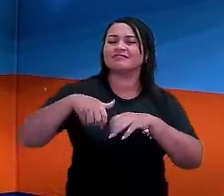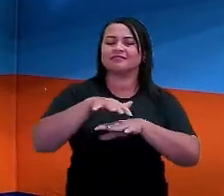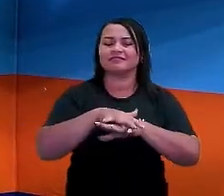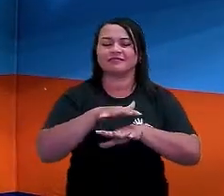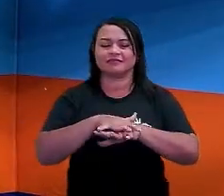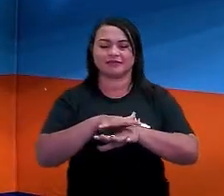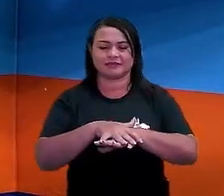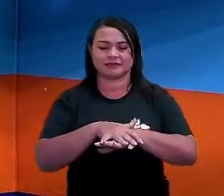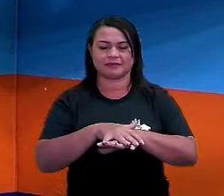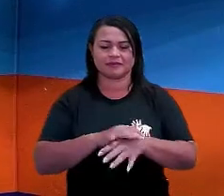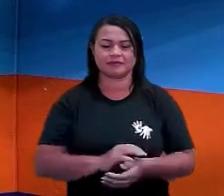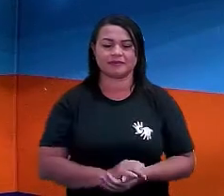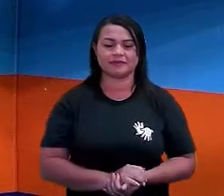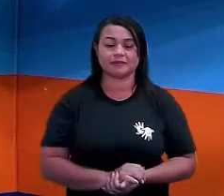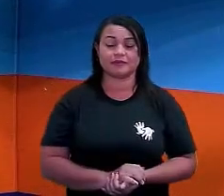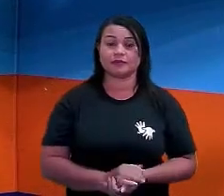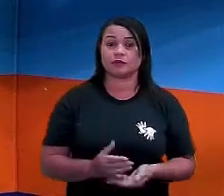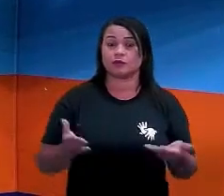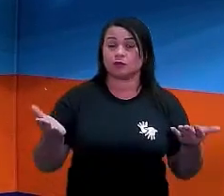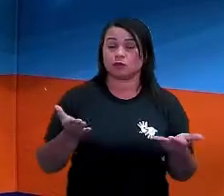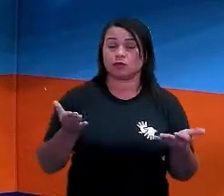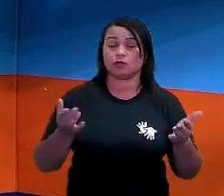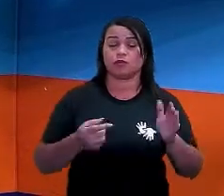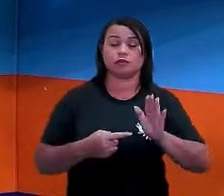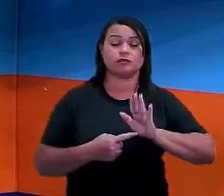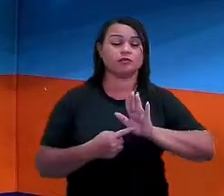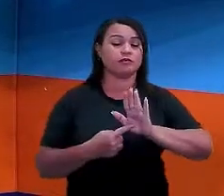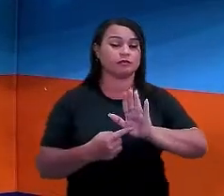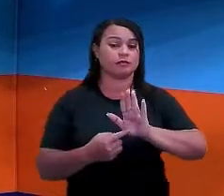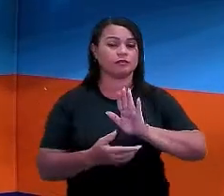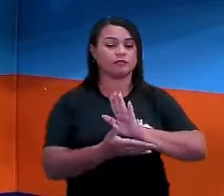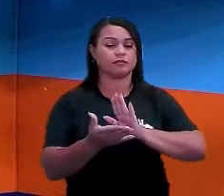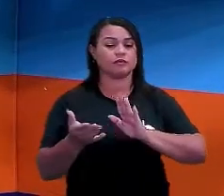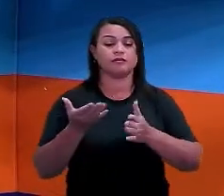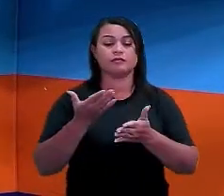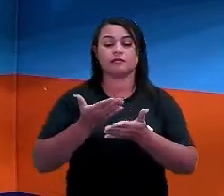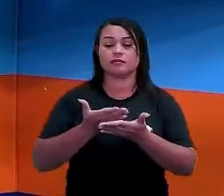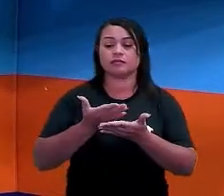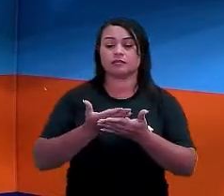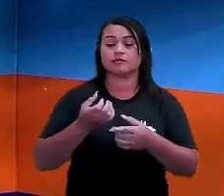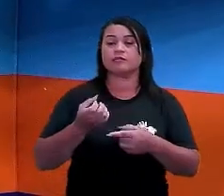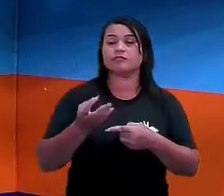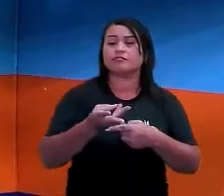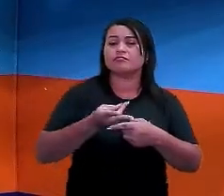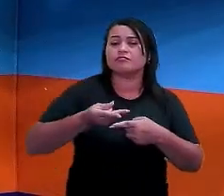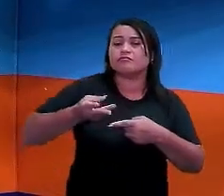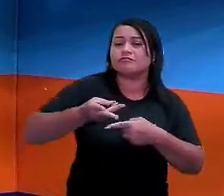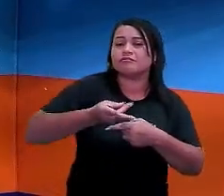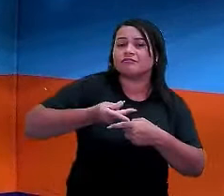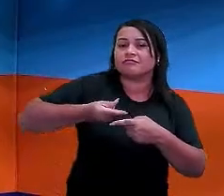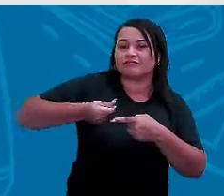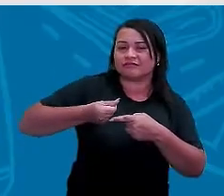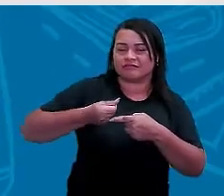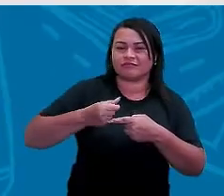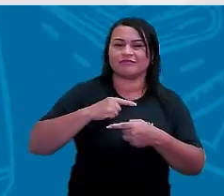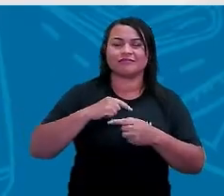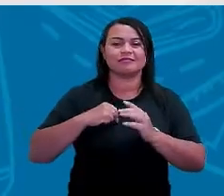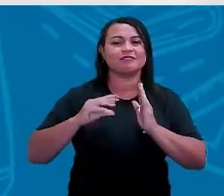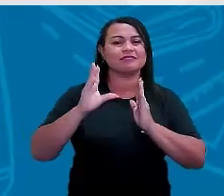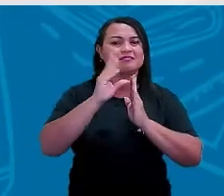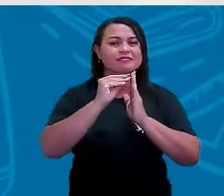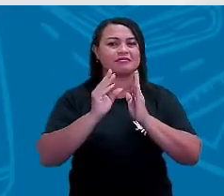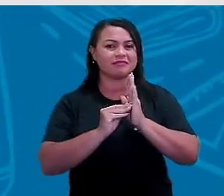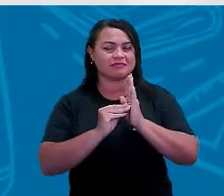da matemática. Hoje eu trago para vocês a aula de álgebra, né? Unidade temática álgebra. E a